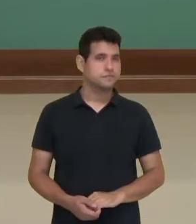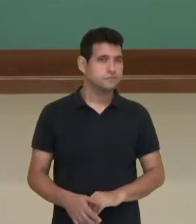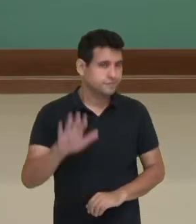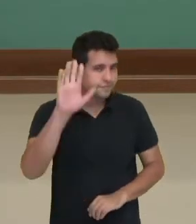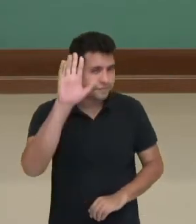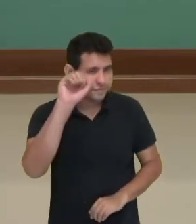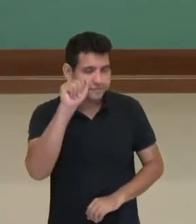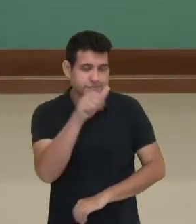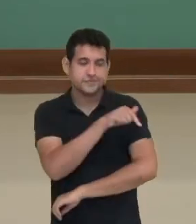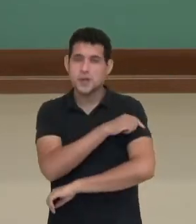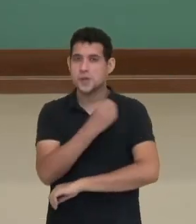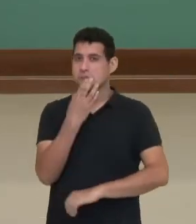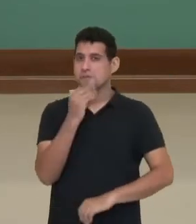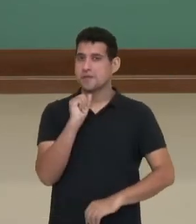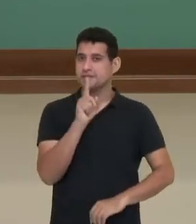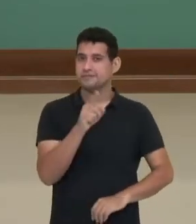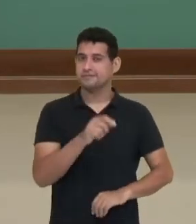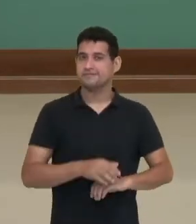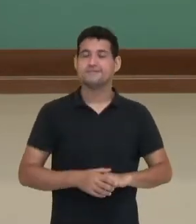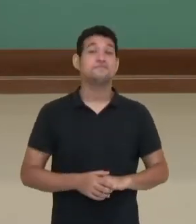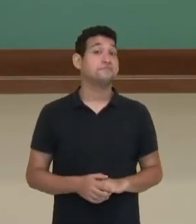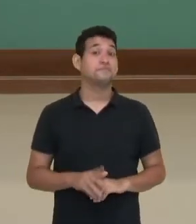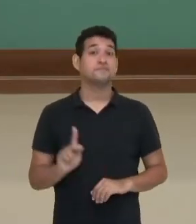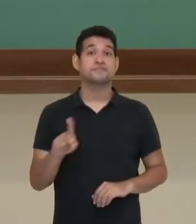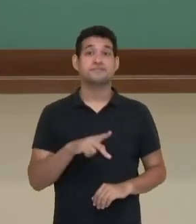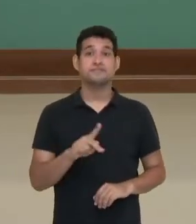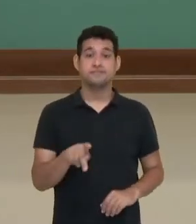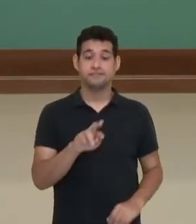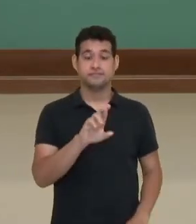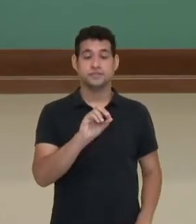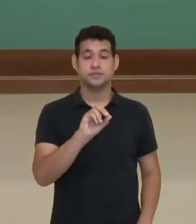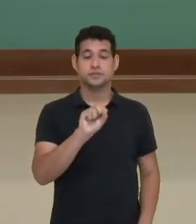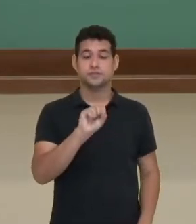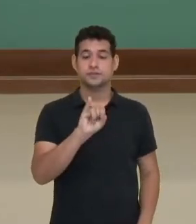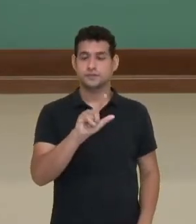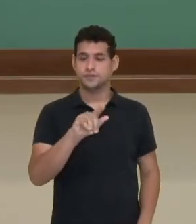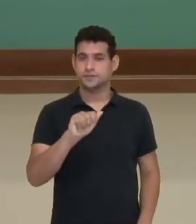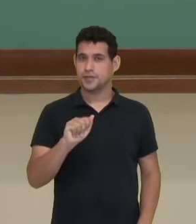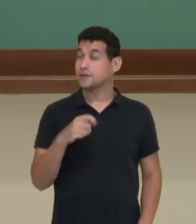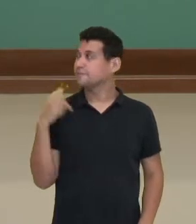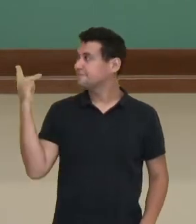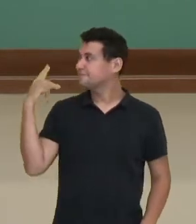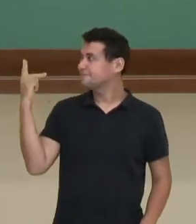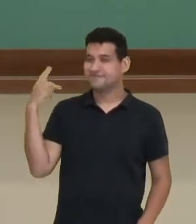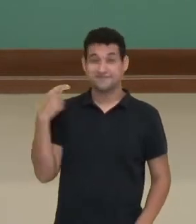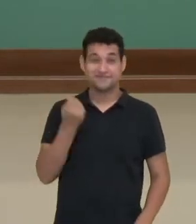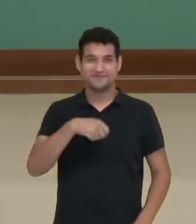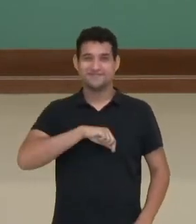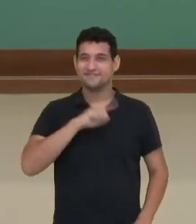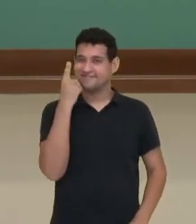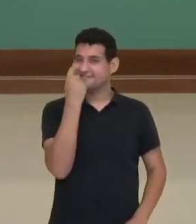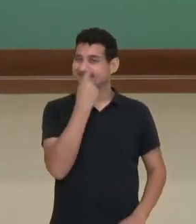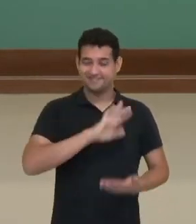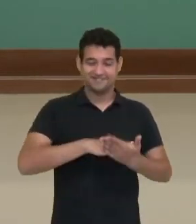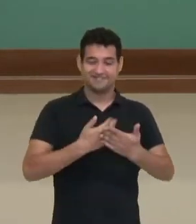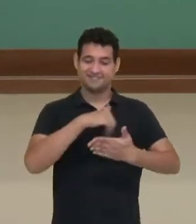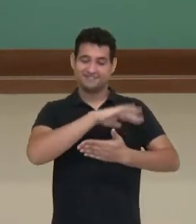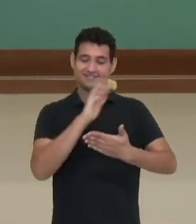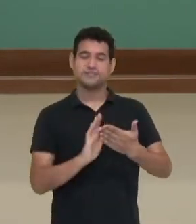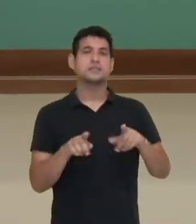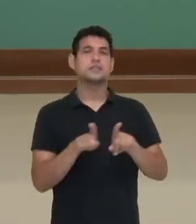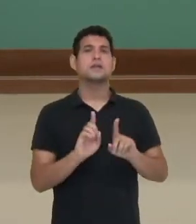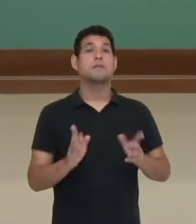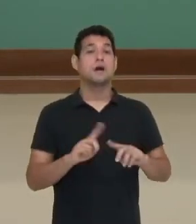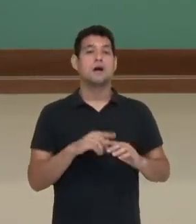Olá, sétimos anos, tudo bem com vocês? Eu sou a professora Rosilda Menger, o Kelvin, o nosso intérprete que está aqui conosco hoje, e